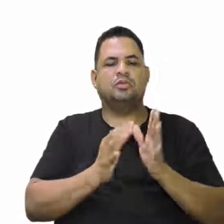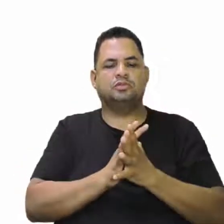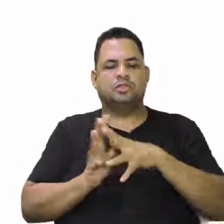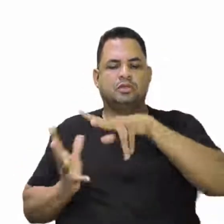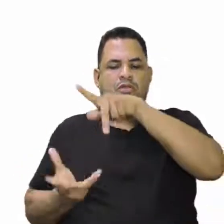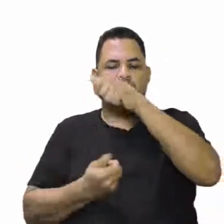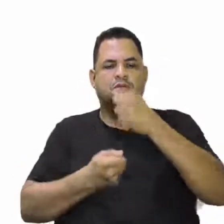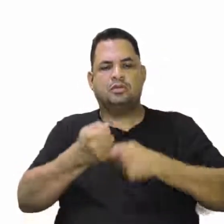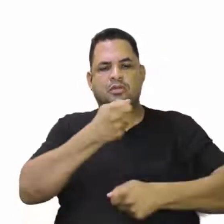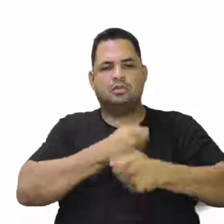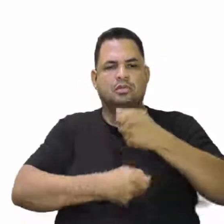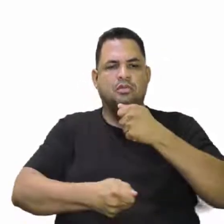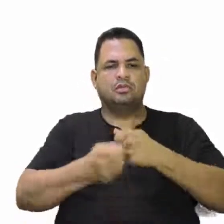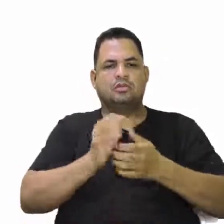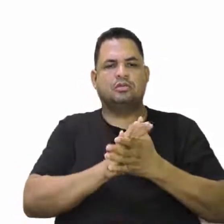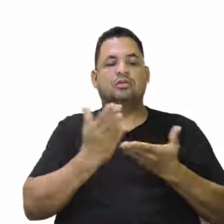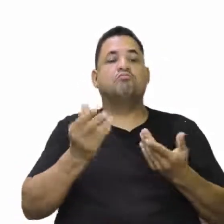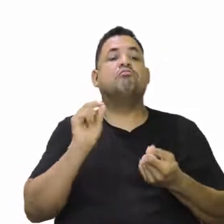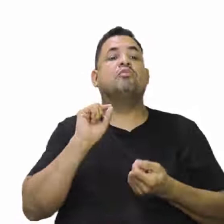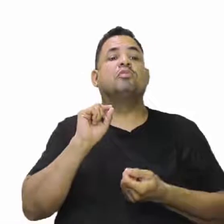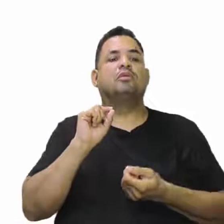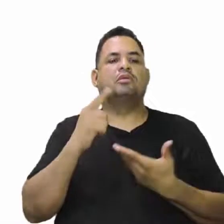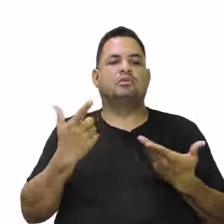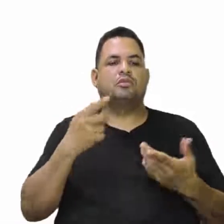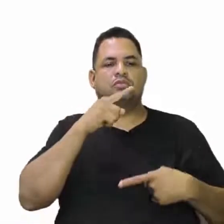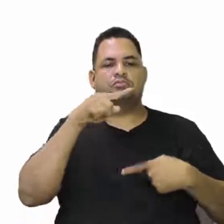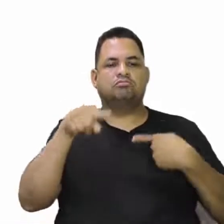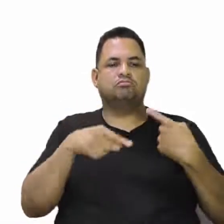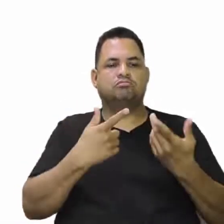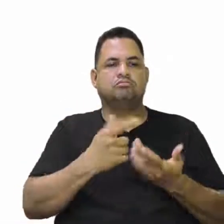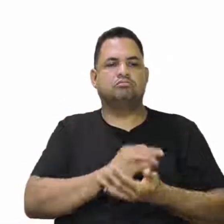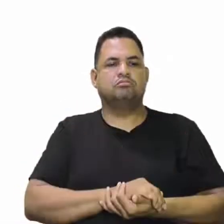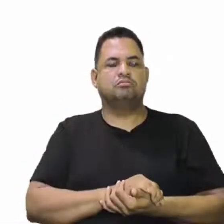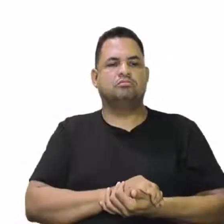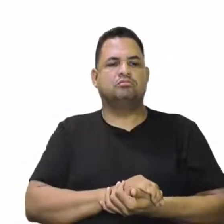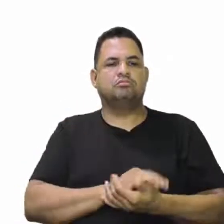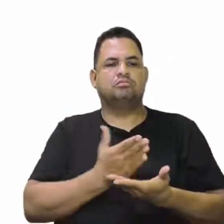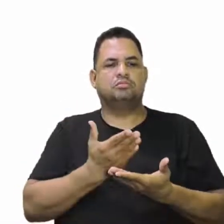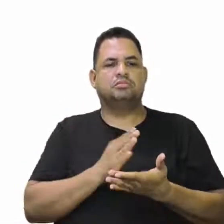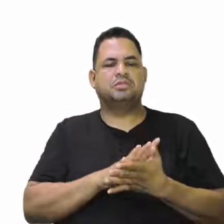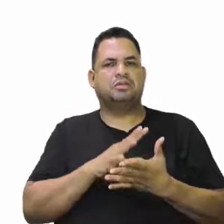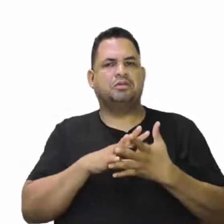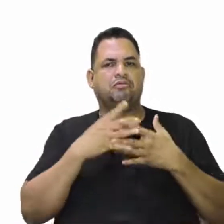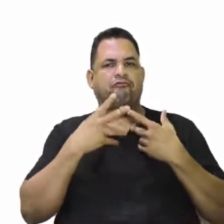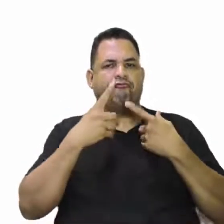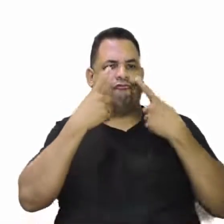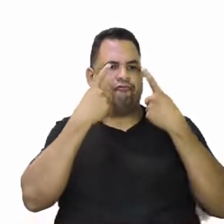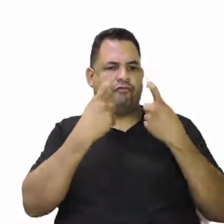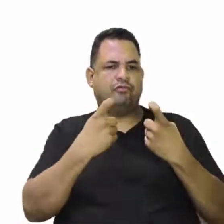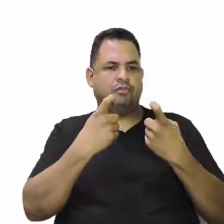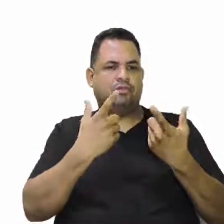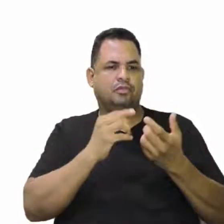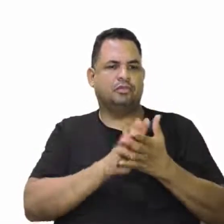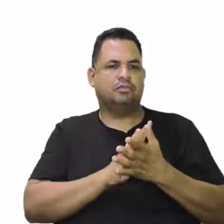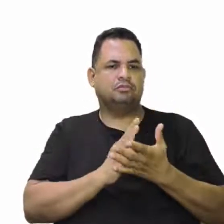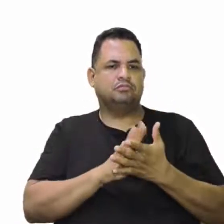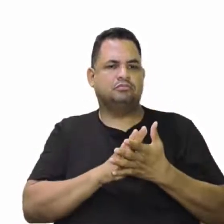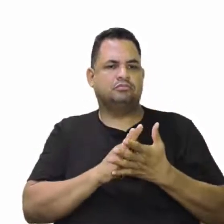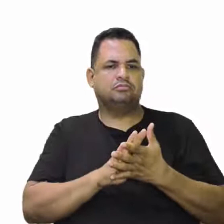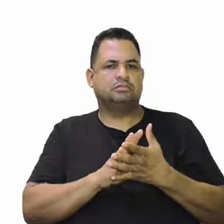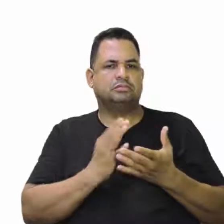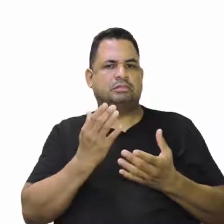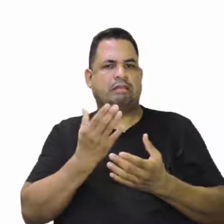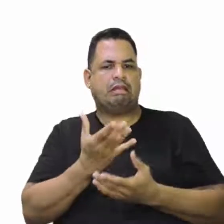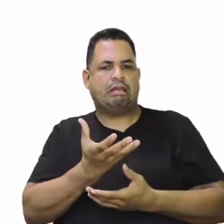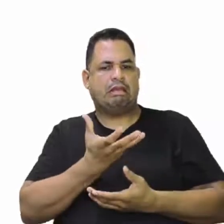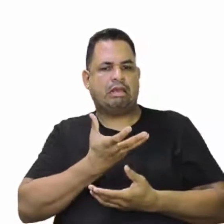globalização um caráter de improvisação violenta, processo irreversível, ganância